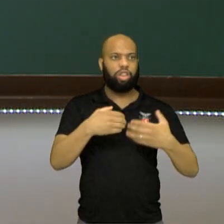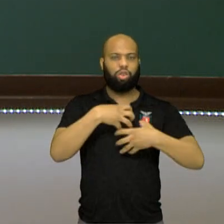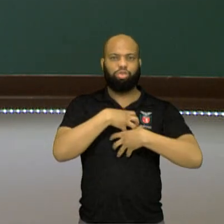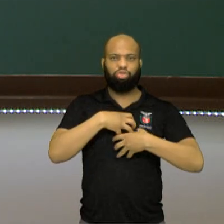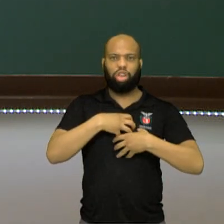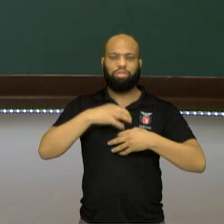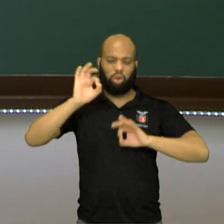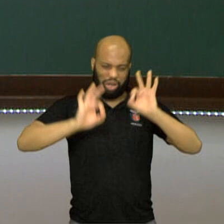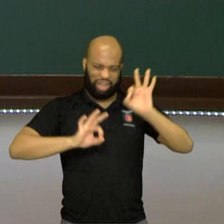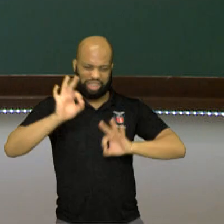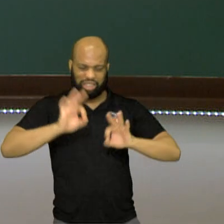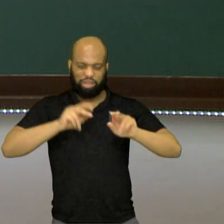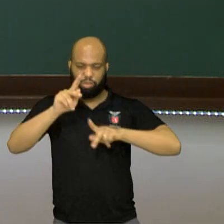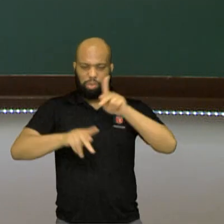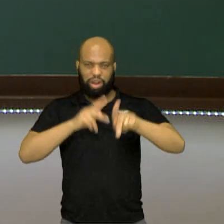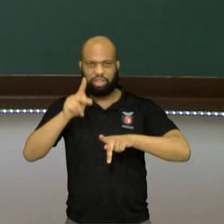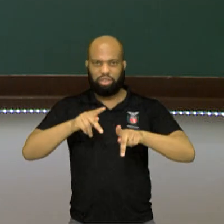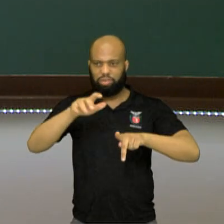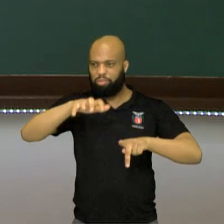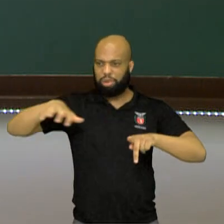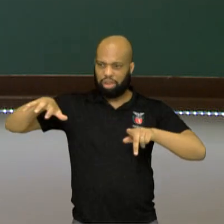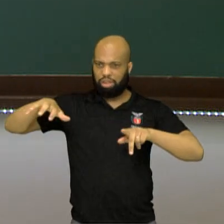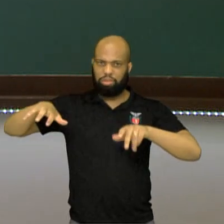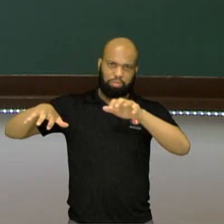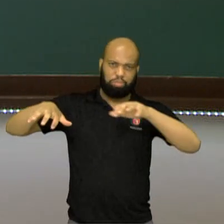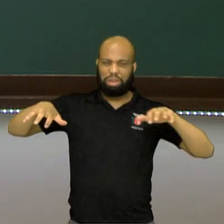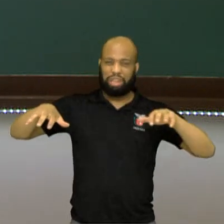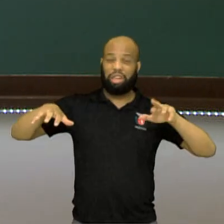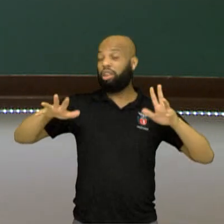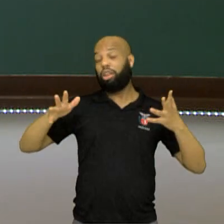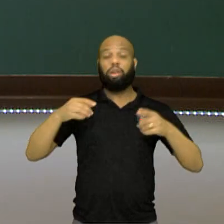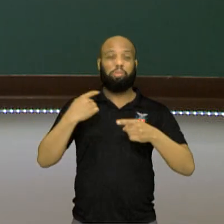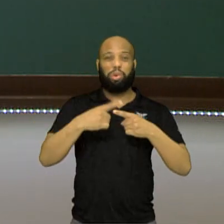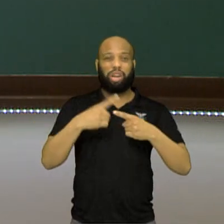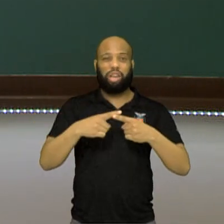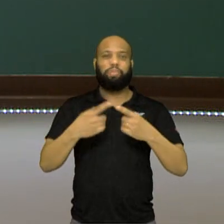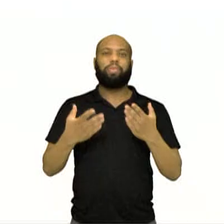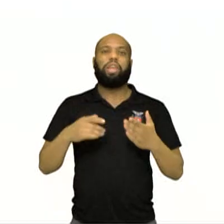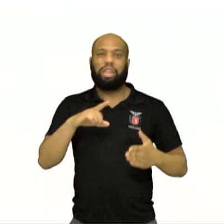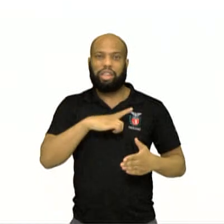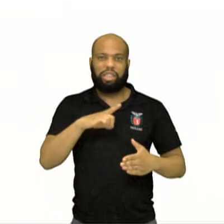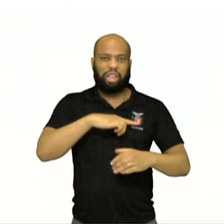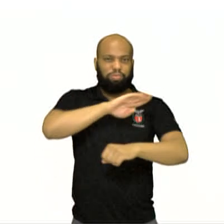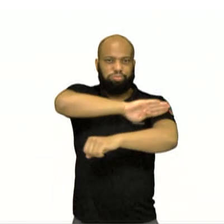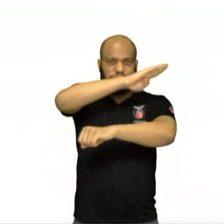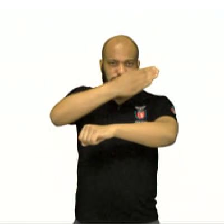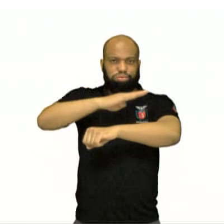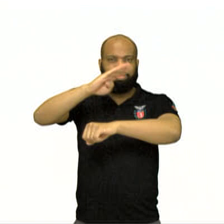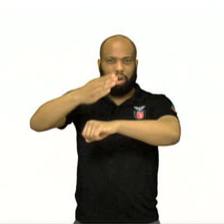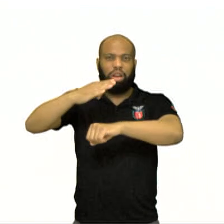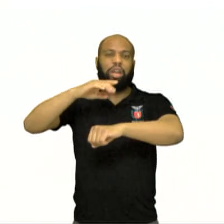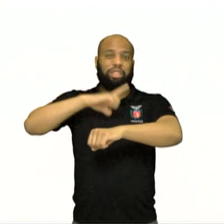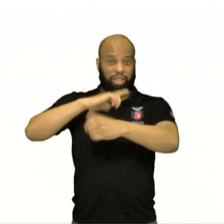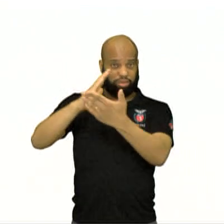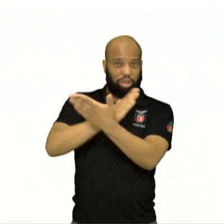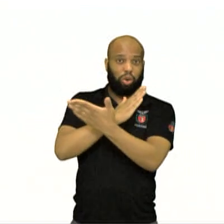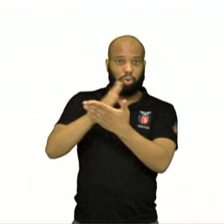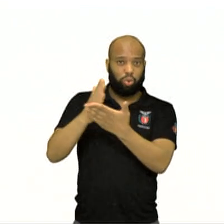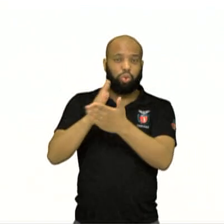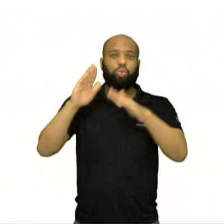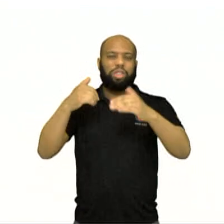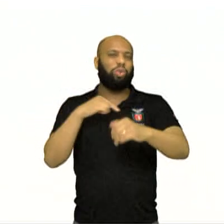muito por conta do relevo. O relevo europeu ele é bastante fragmentado, fazendo com que nós tenhamos